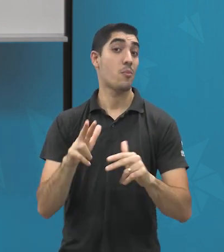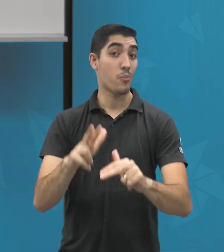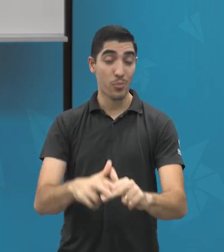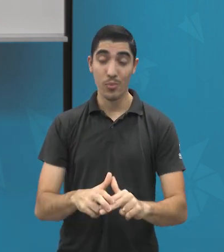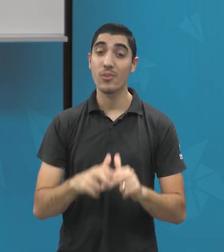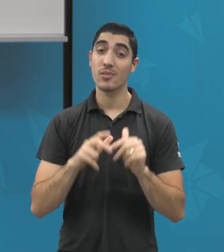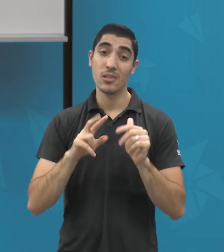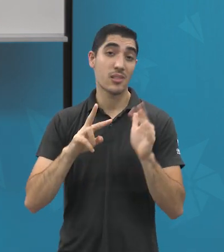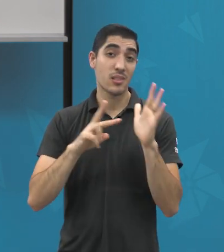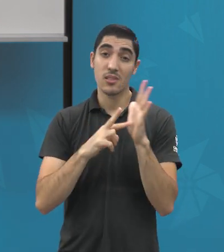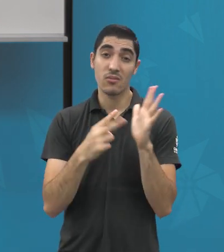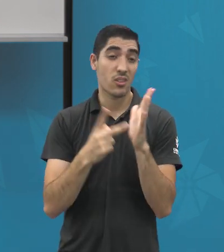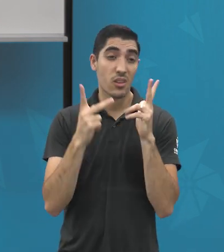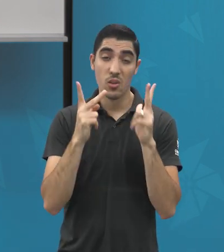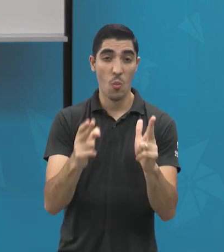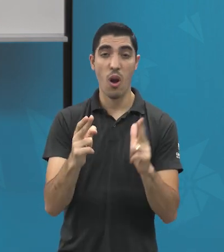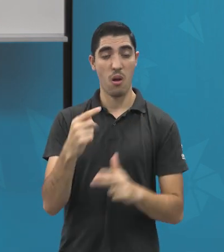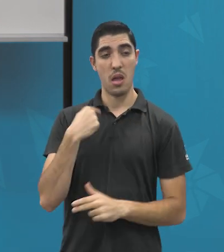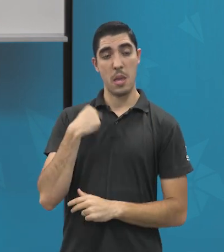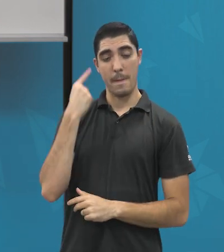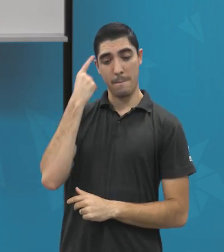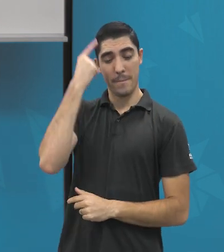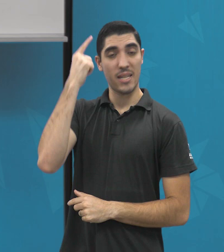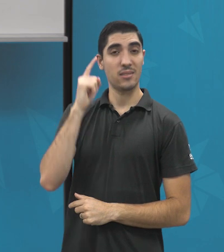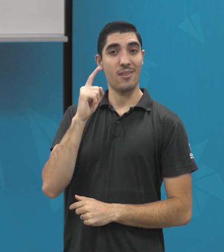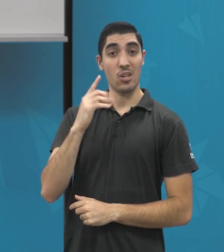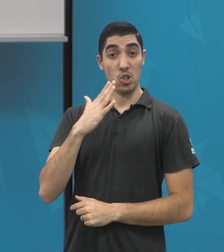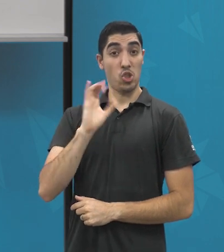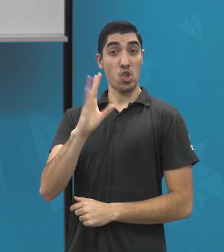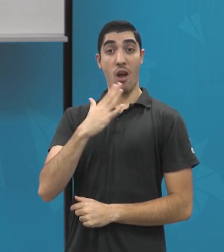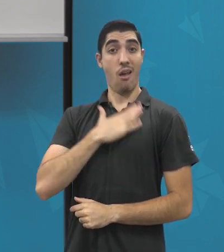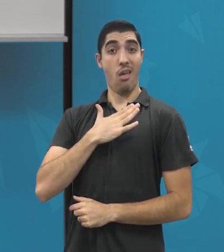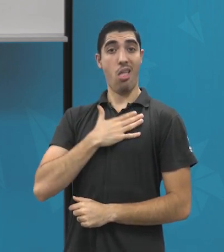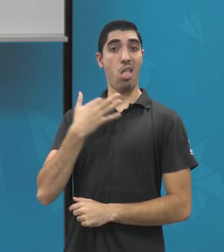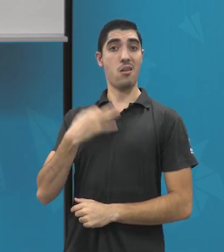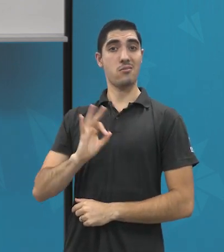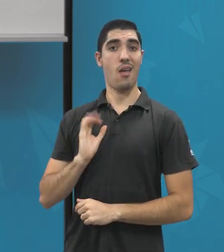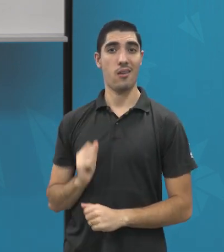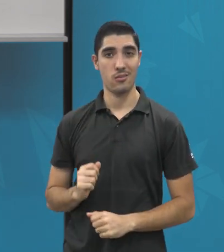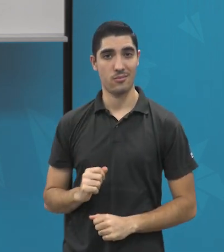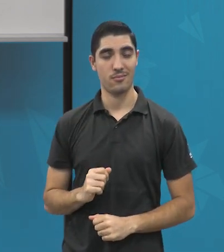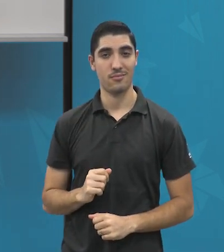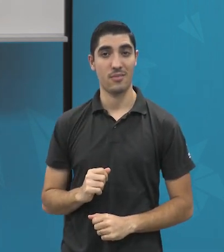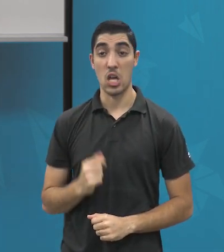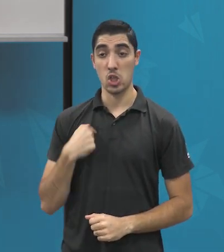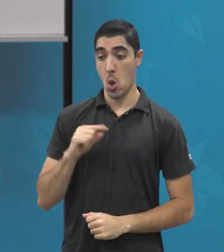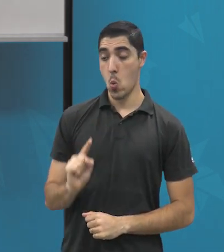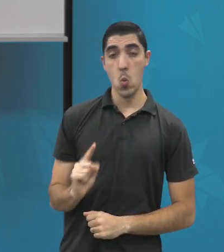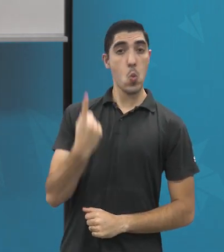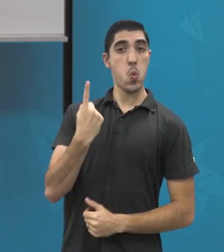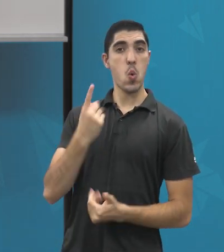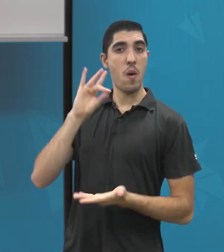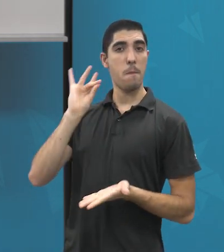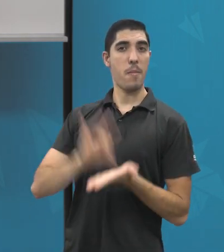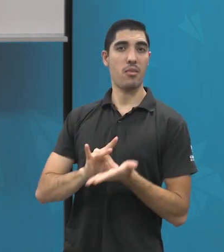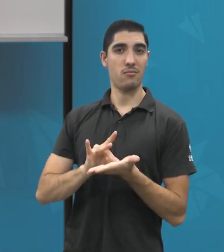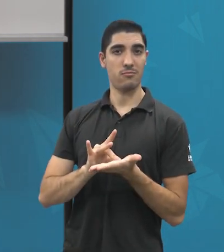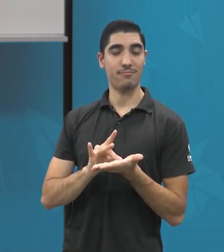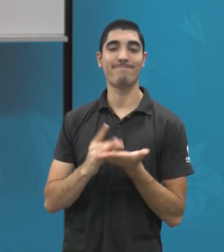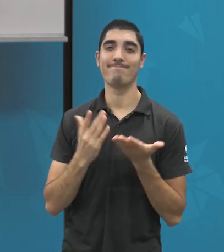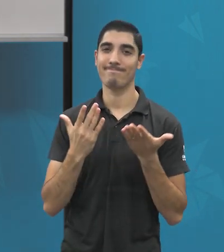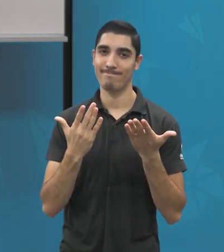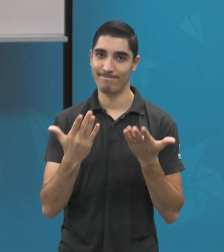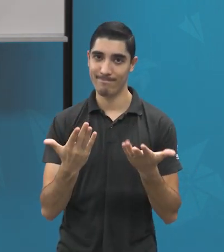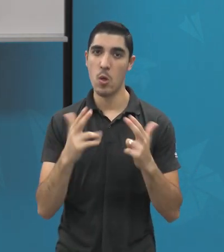efeito de uma certeza absoluta. E isso daí é um elemento